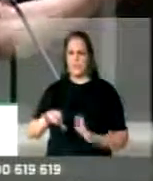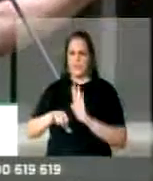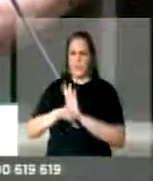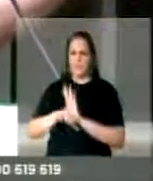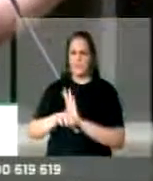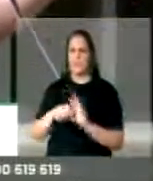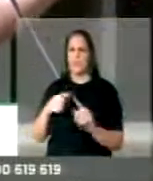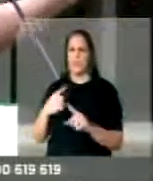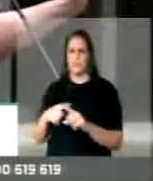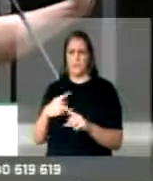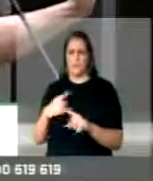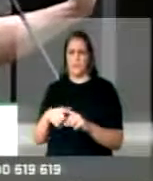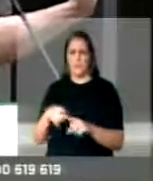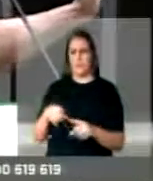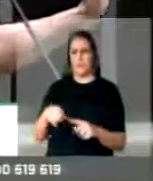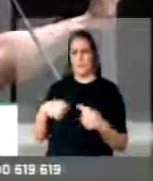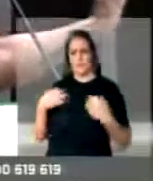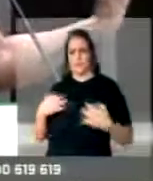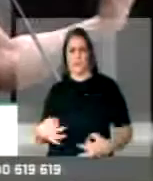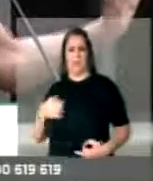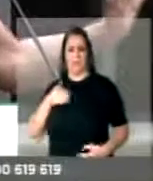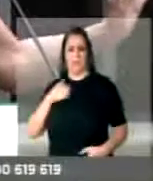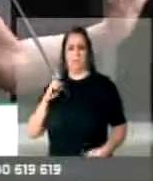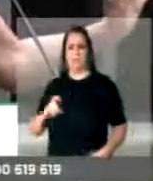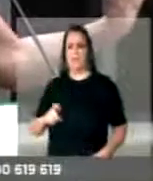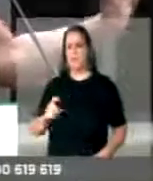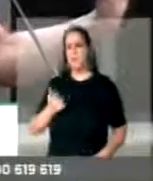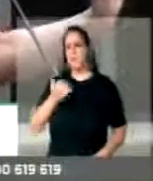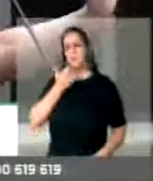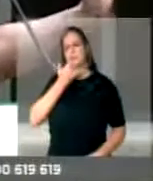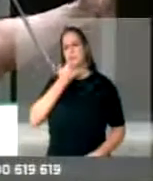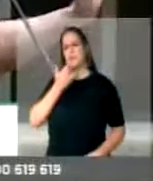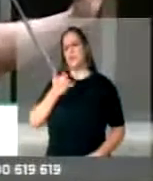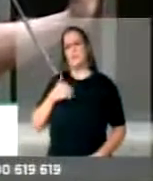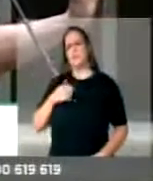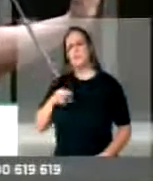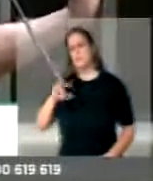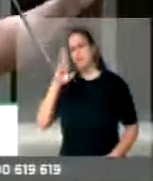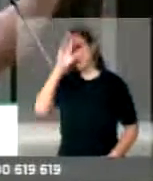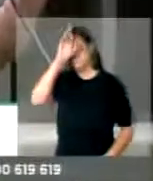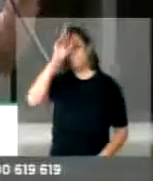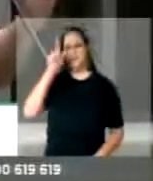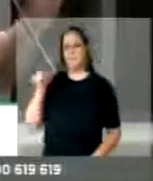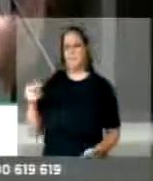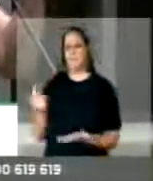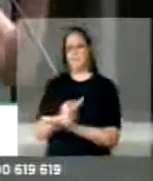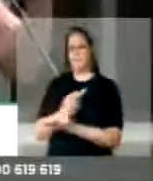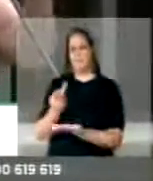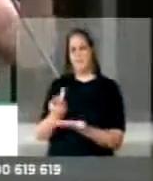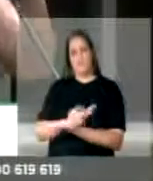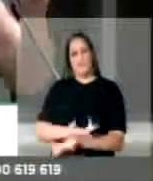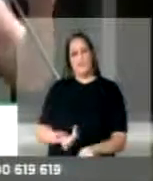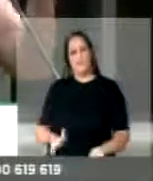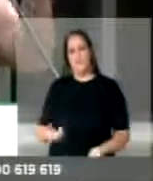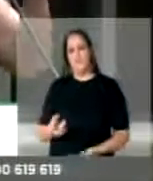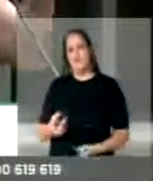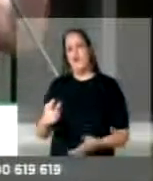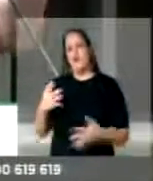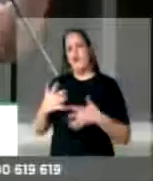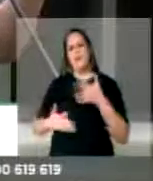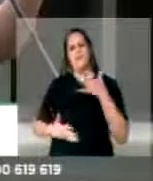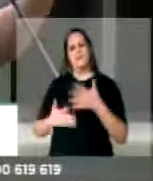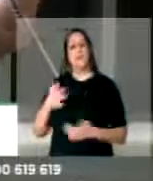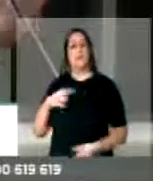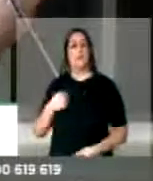o combate à corrupção. É um binarismo que é um binarismo estúpido e que impede que nós possamos fazer